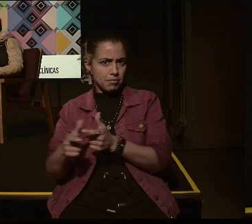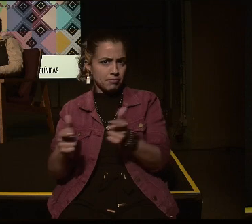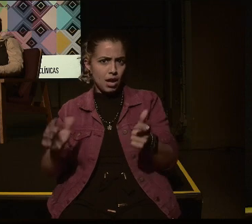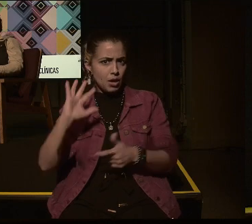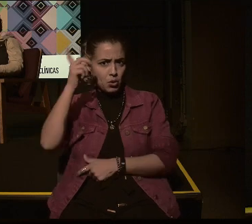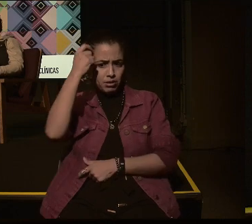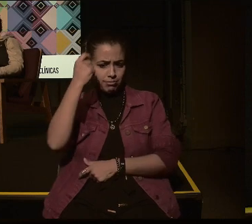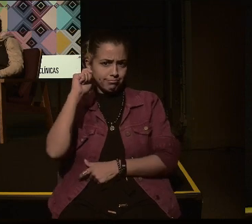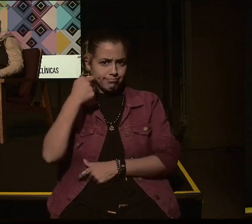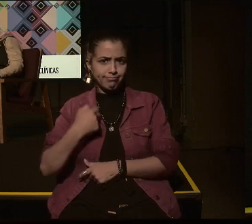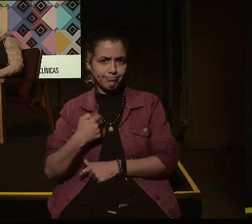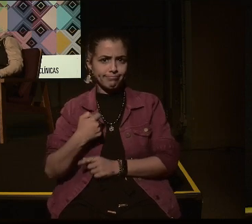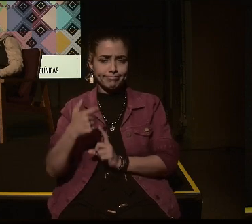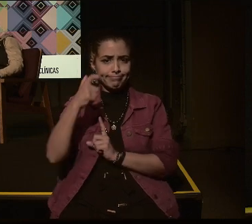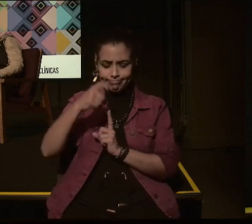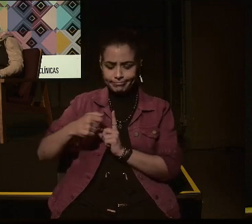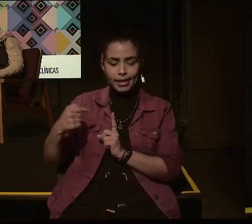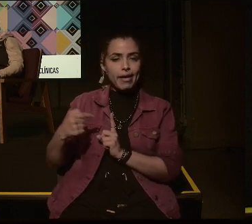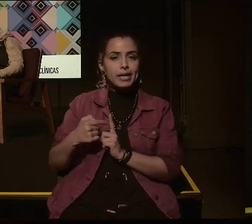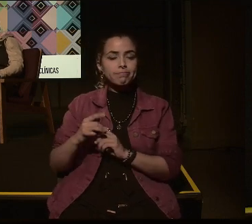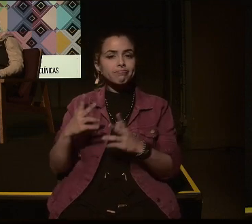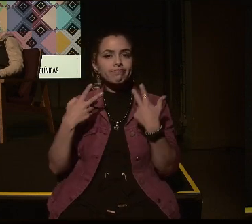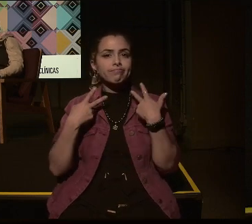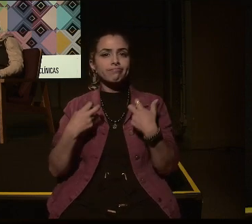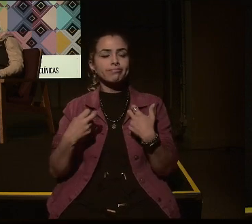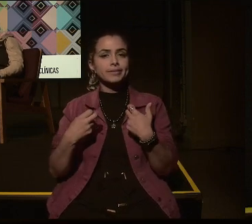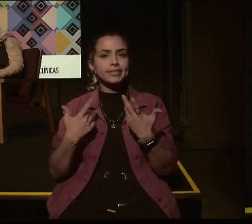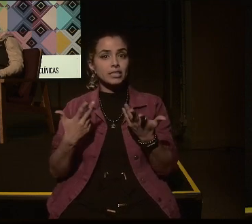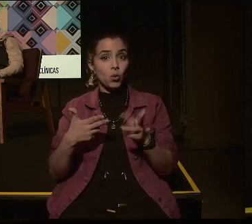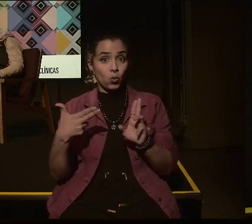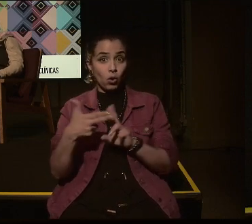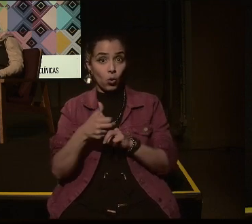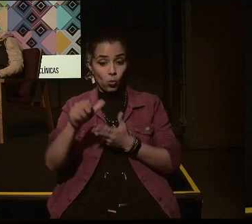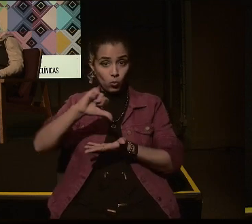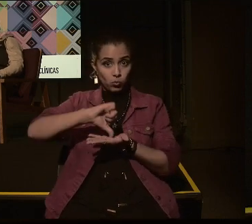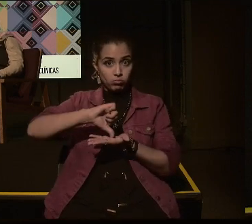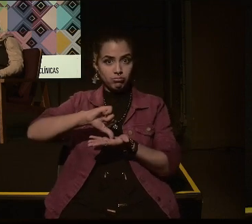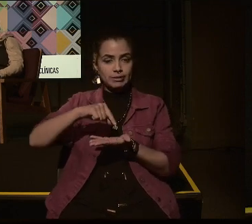preta. E a UBS tem tentado pensar estratégias